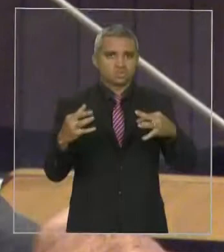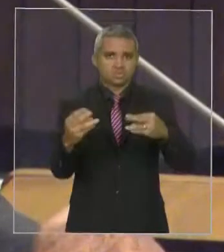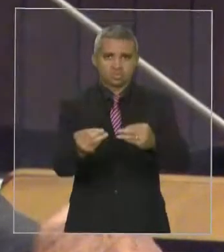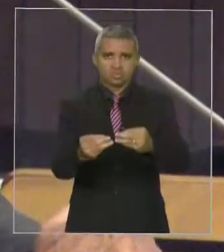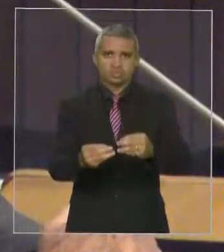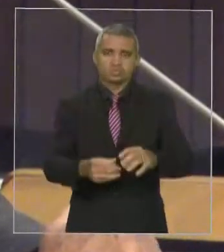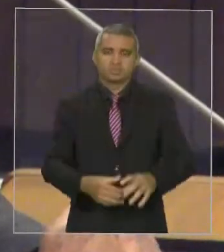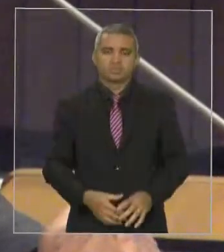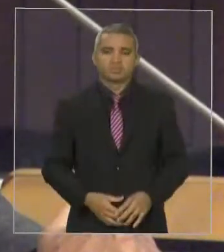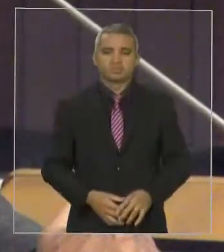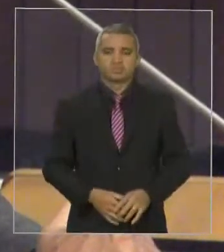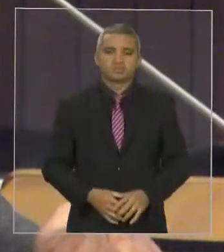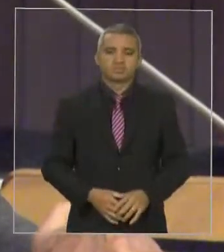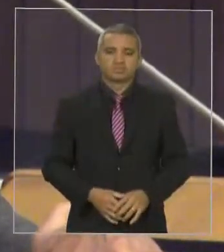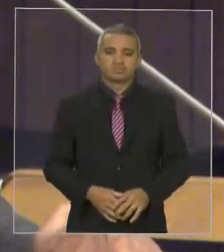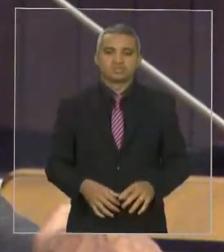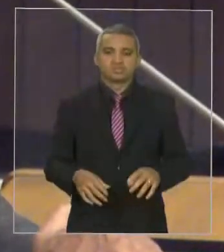como